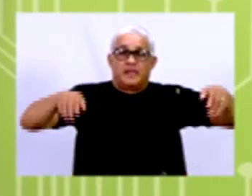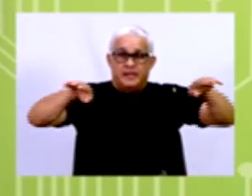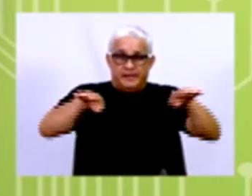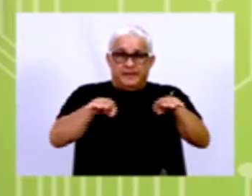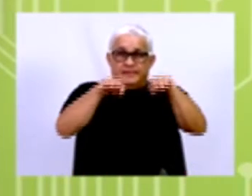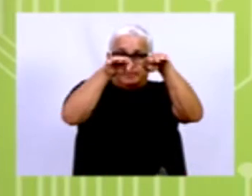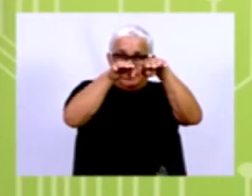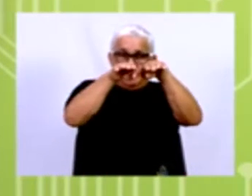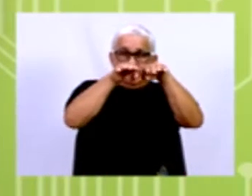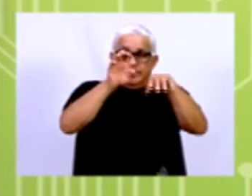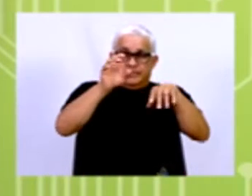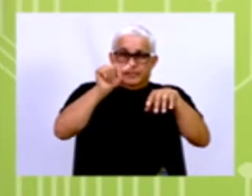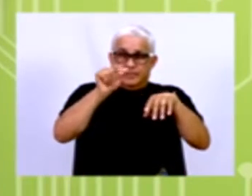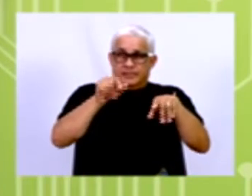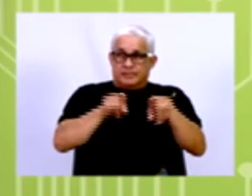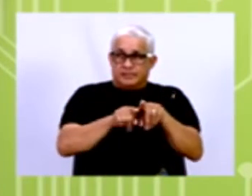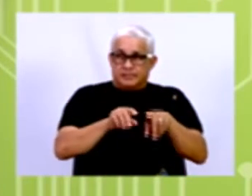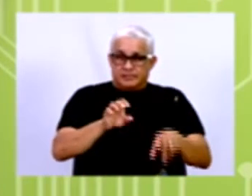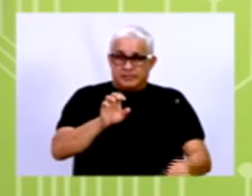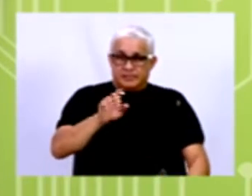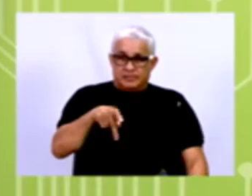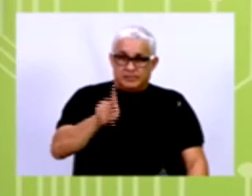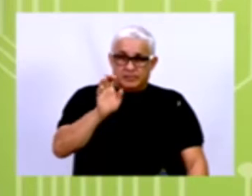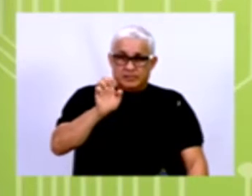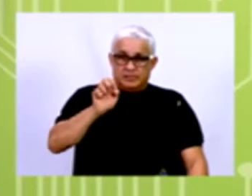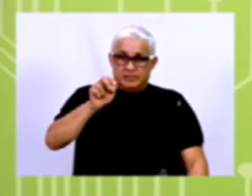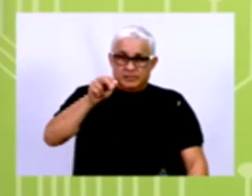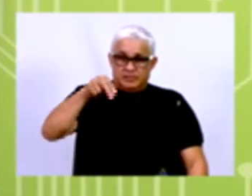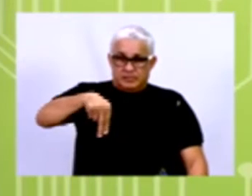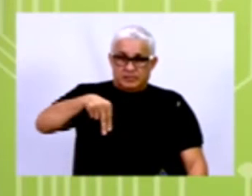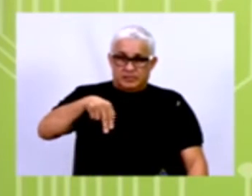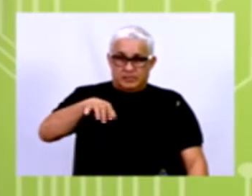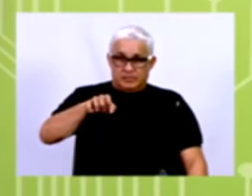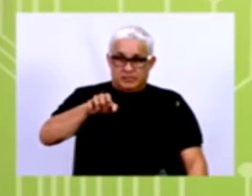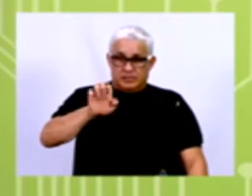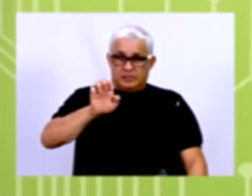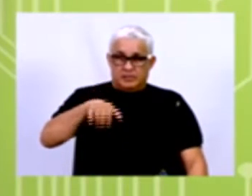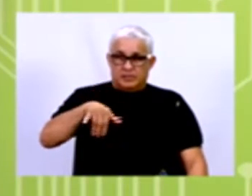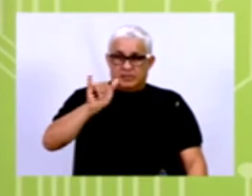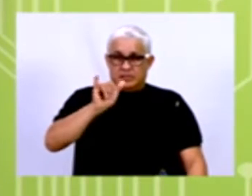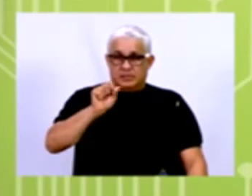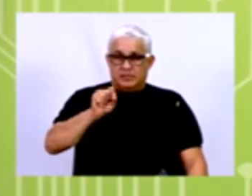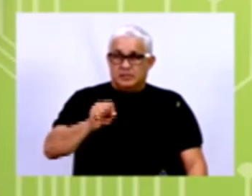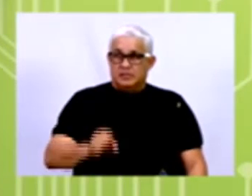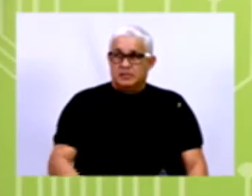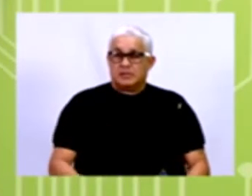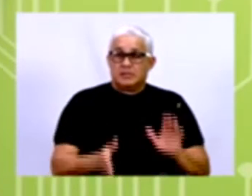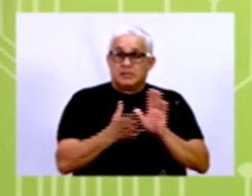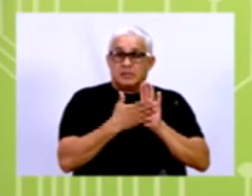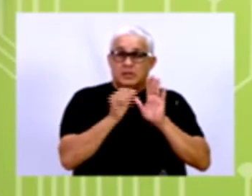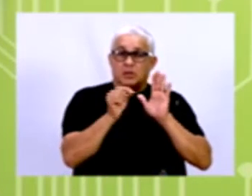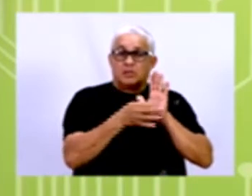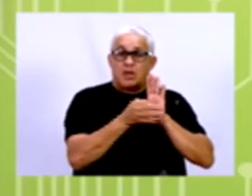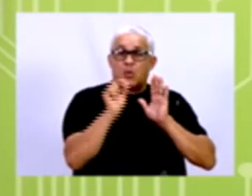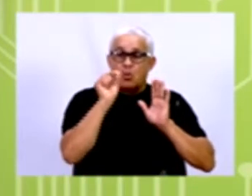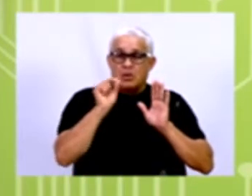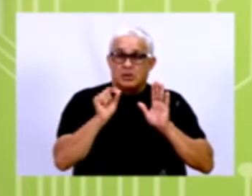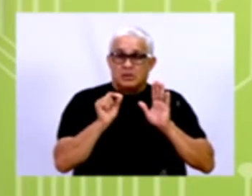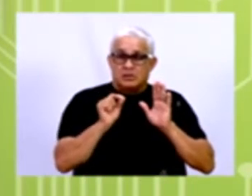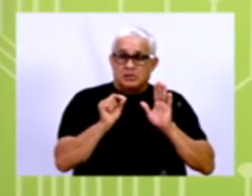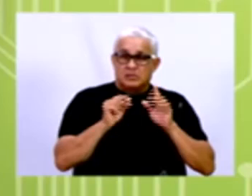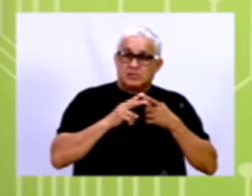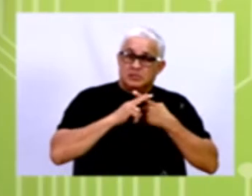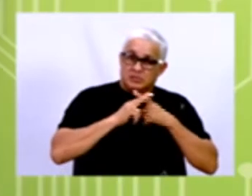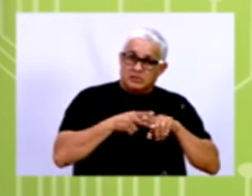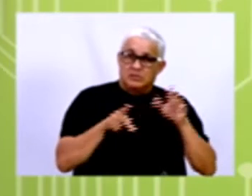equilíbrio da economia. E o Keynes vai propor, no tópico seguinte, as ferramentas